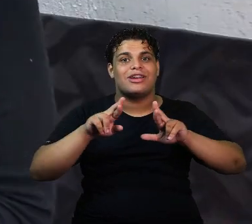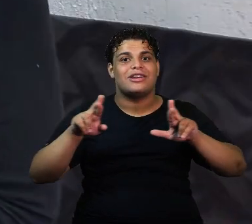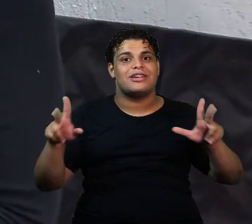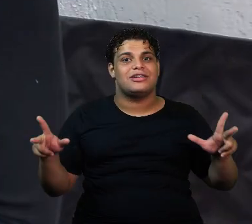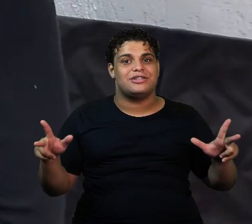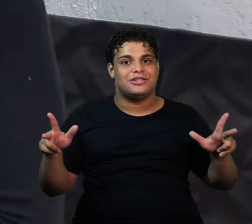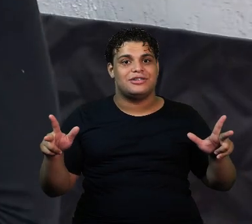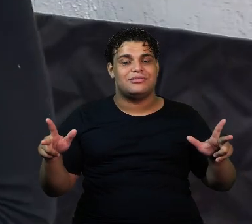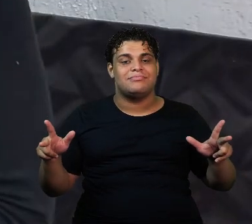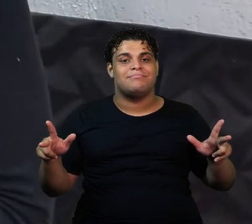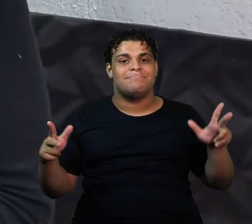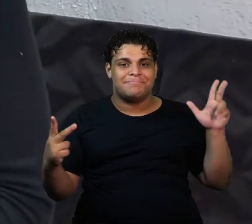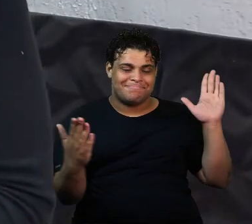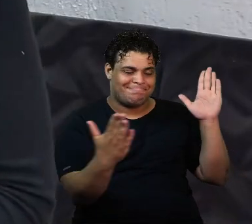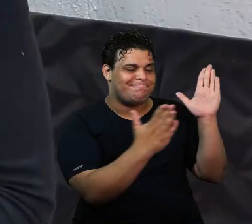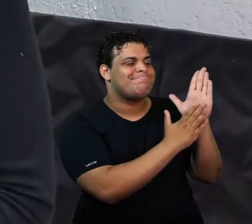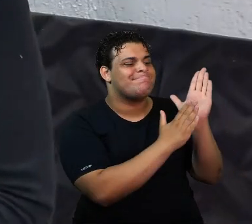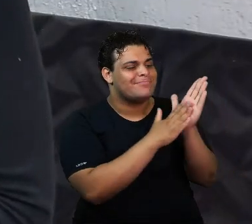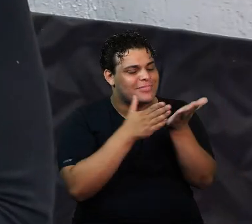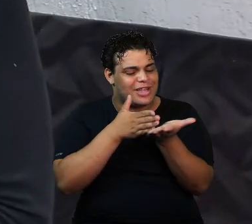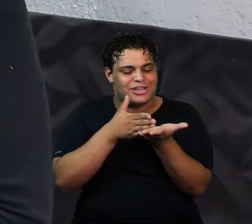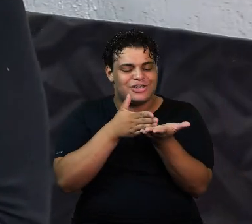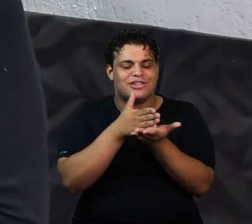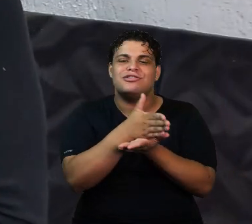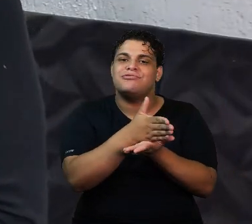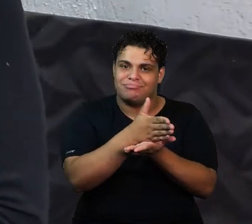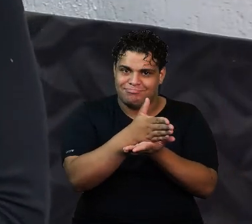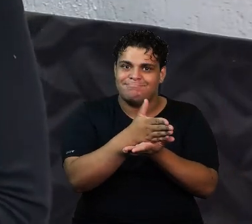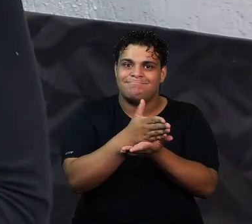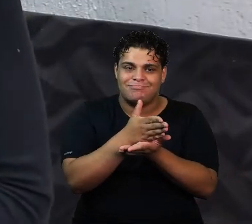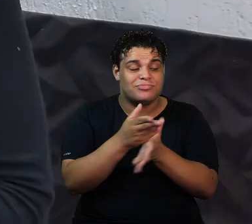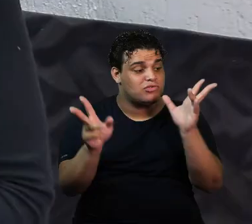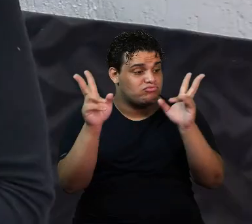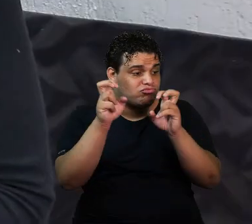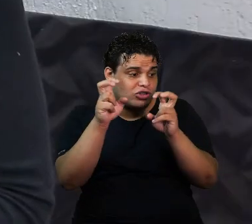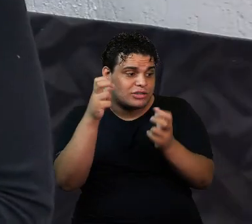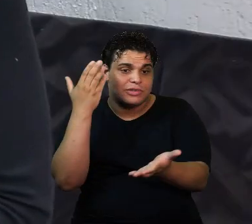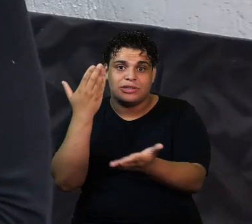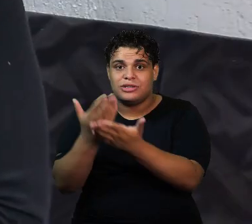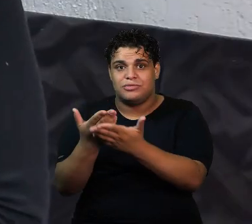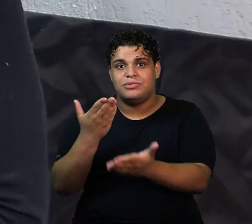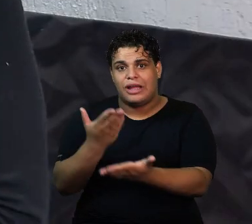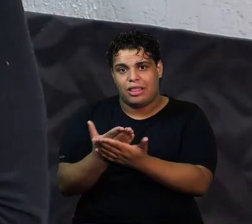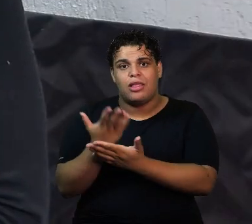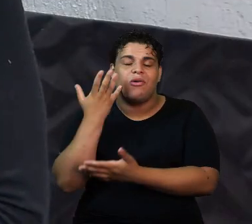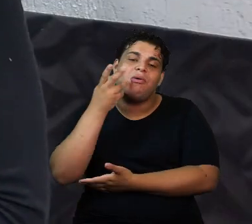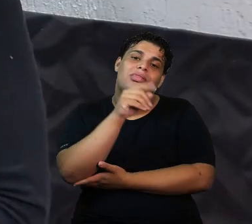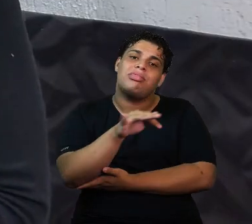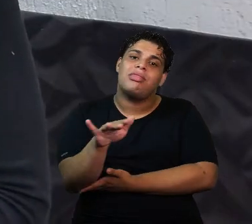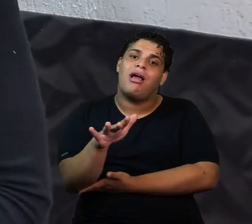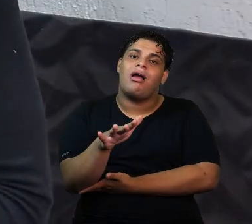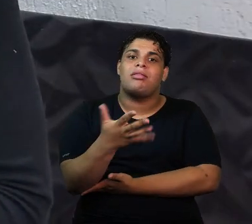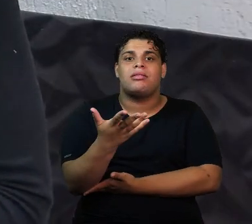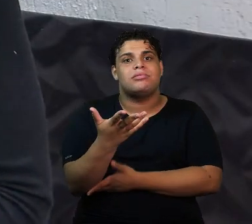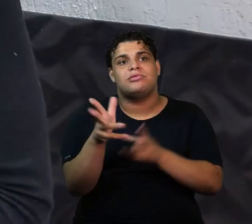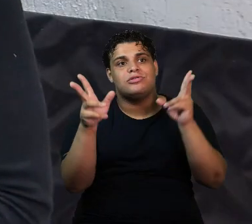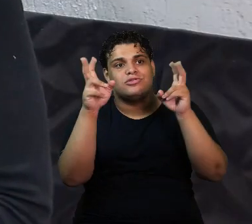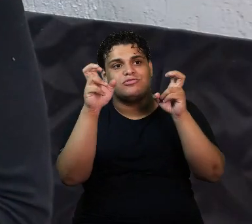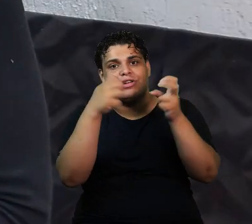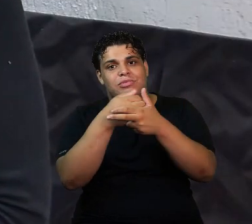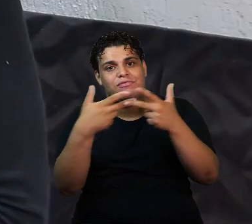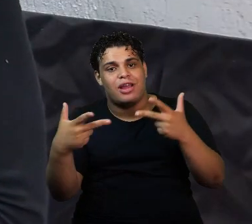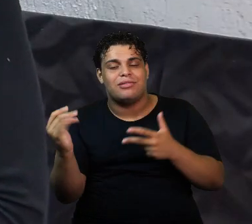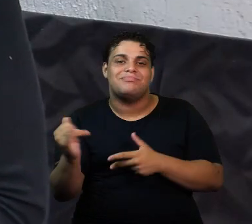e muito bem intencionado quando a gente trata de educação com as crianças, né, de temas transversais, é